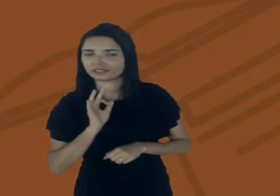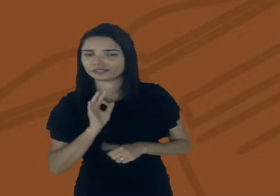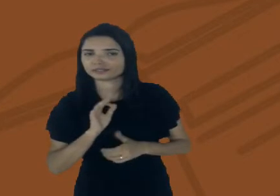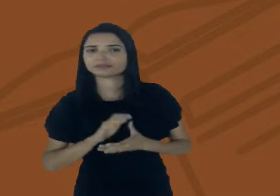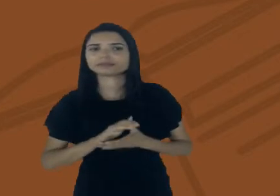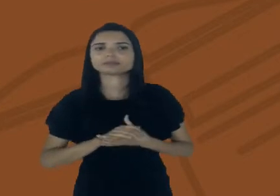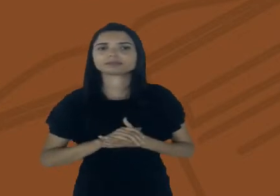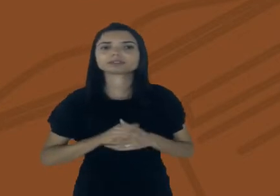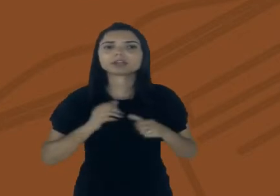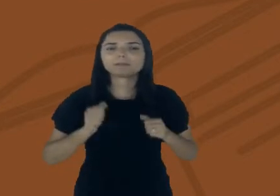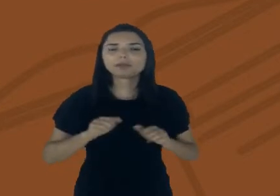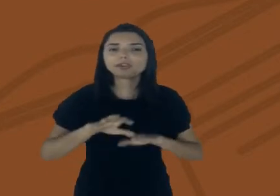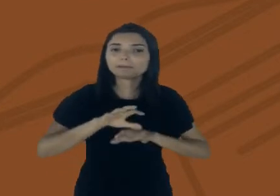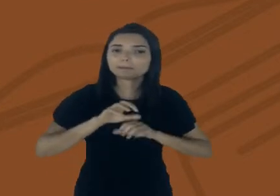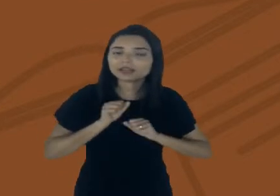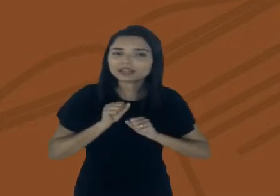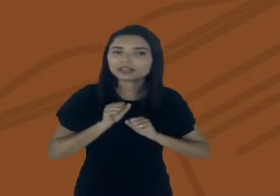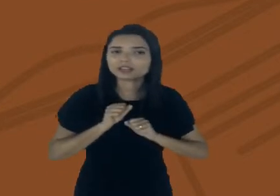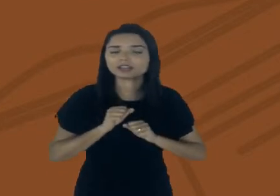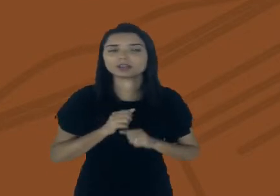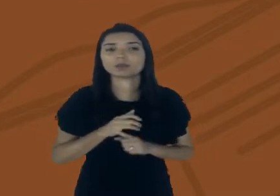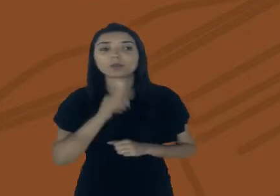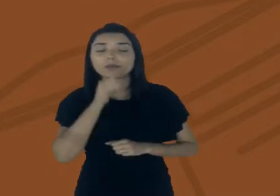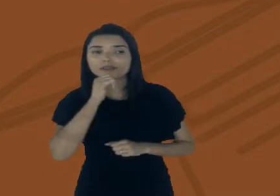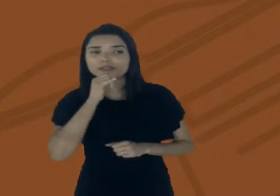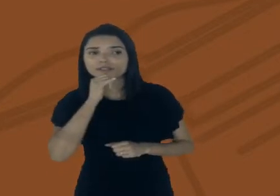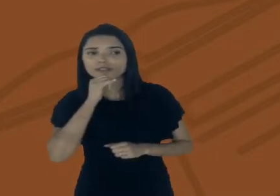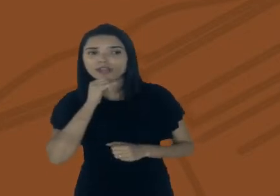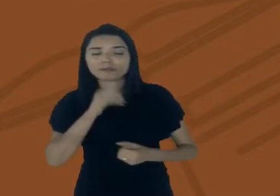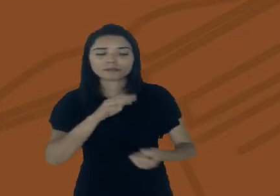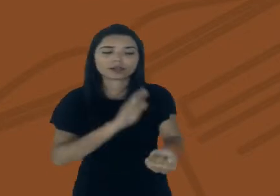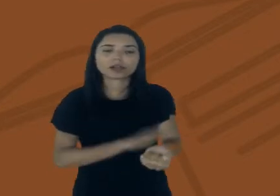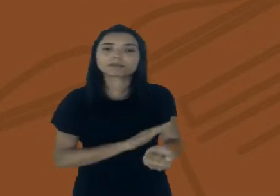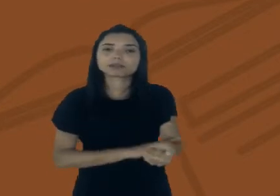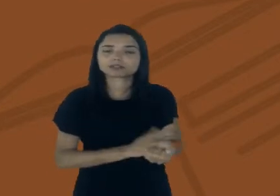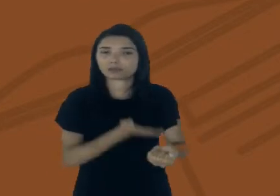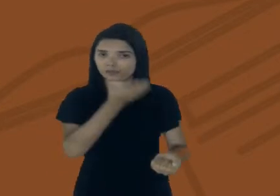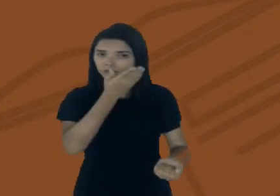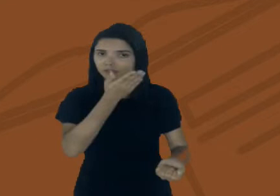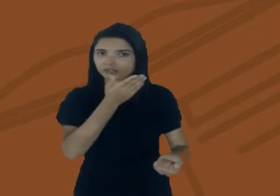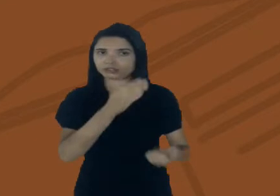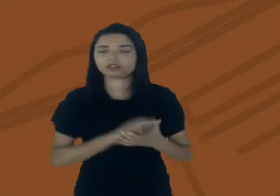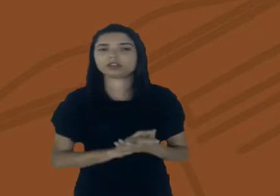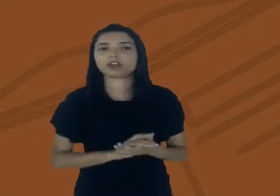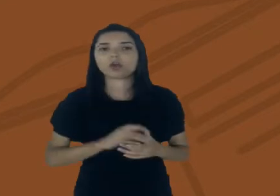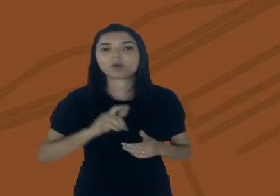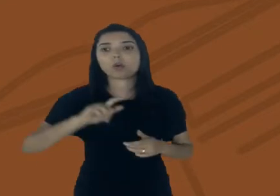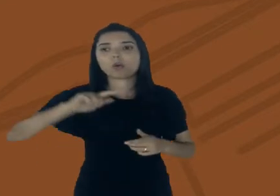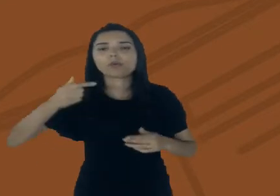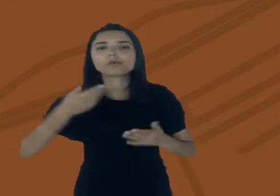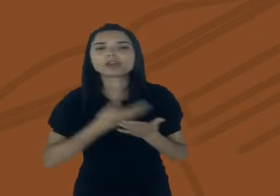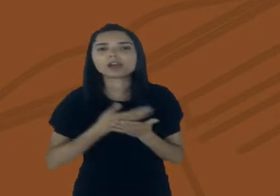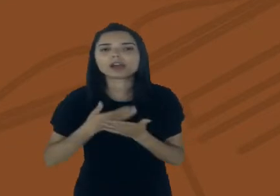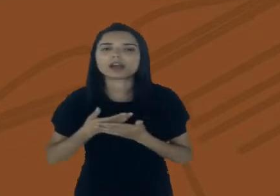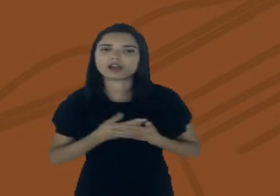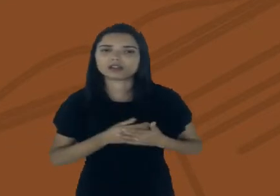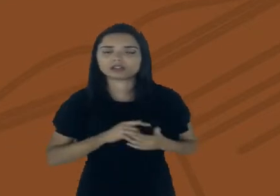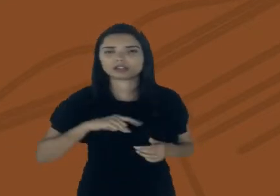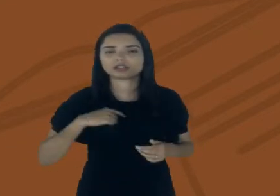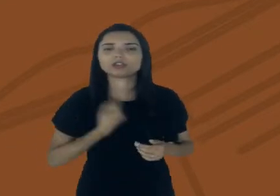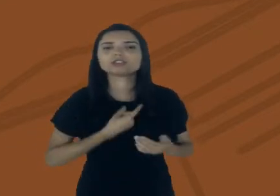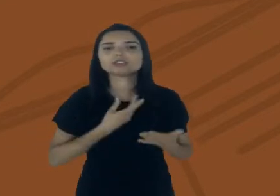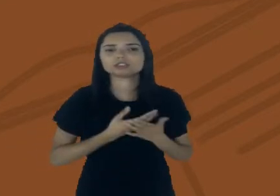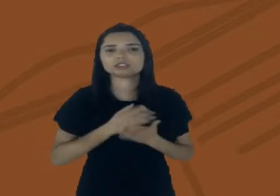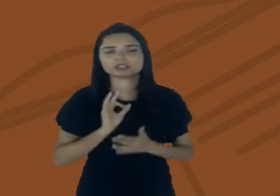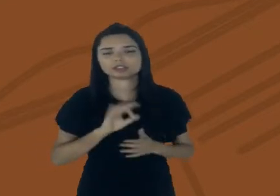gente pode destacar como exemplo, a hipertensão, que será uma outra aula que a gente vai estar abordando. Mas voltando, como a gente já